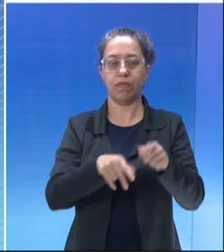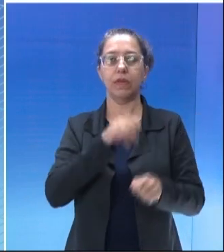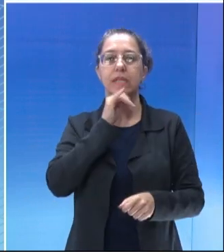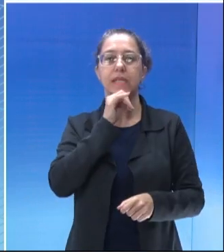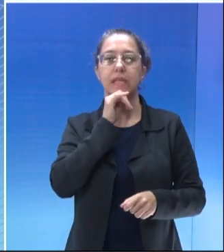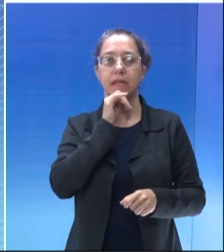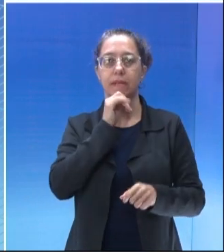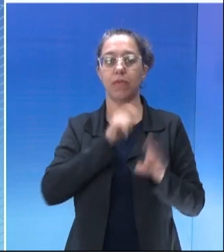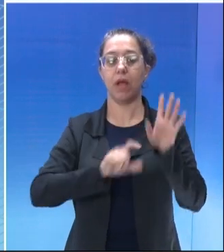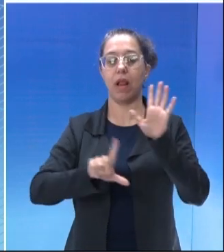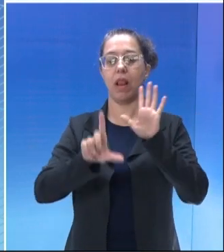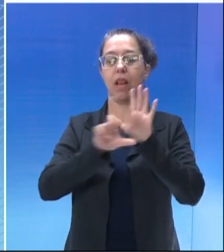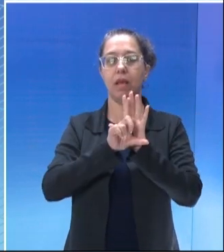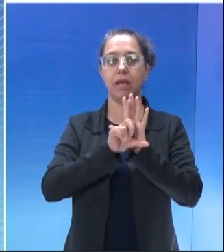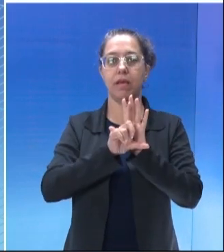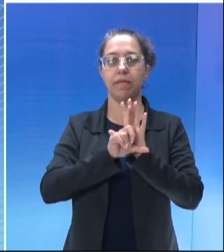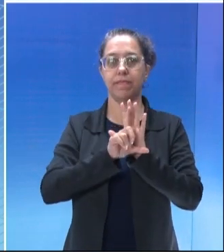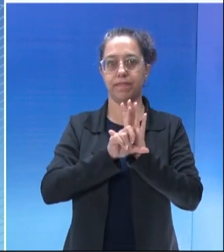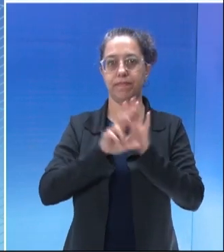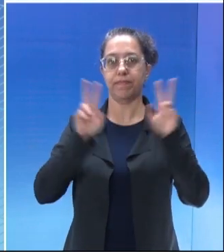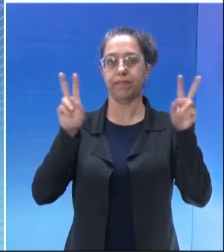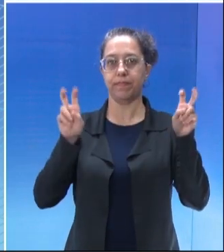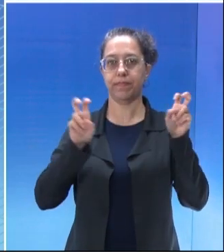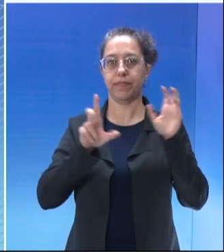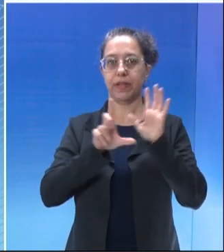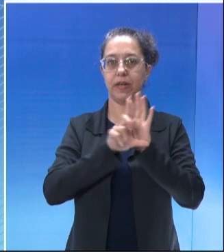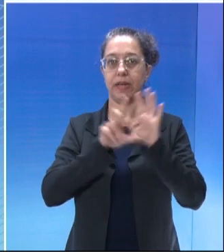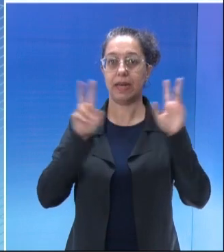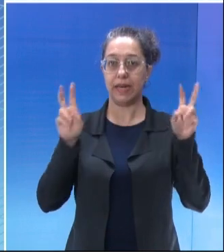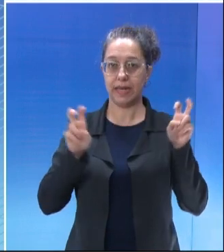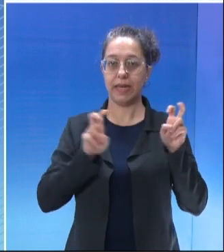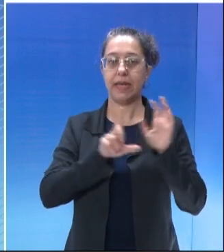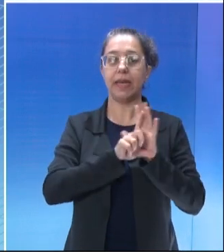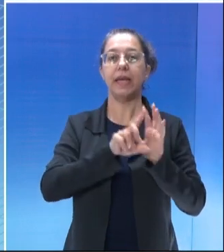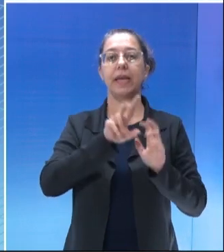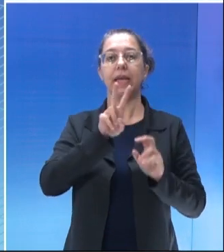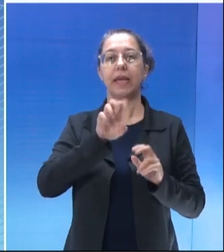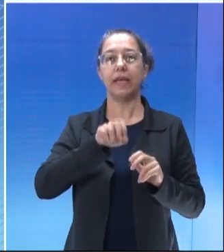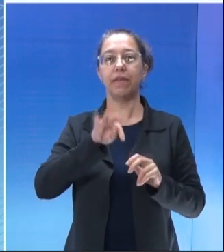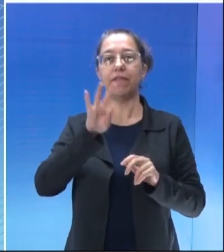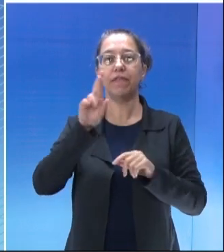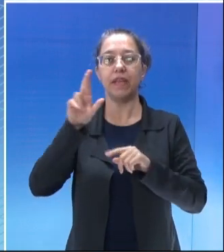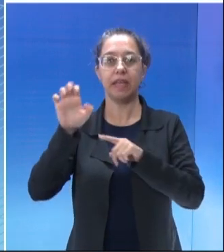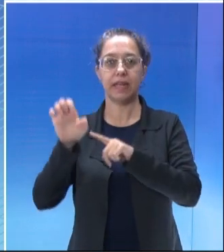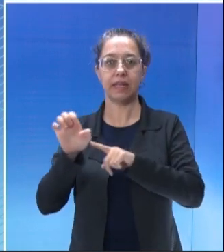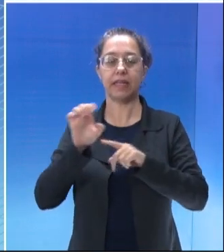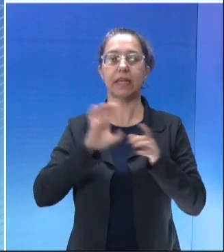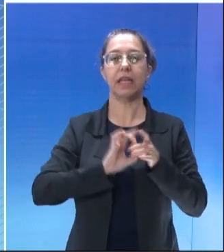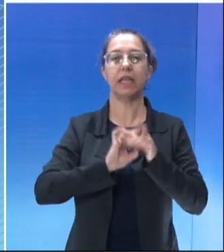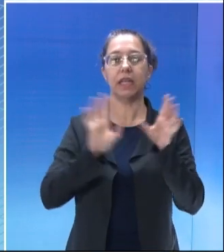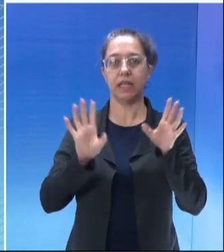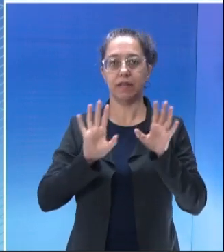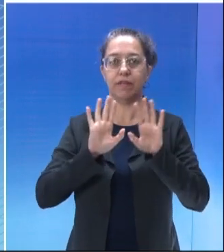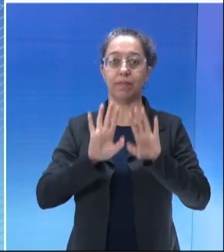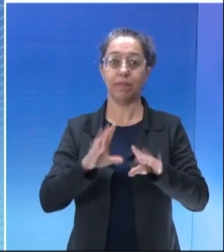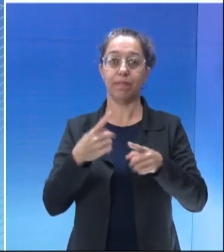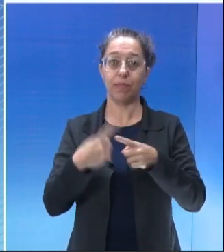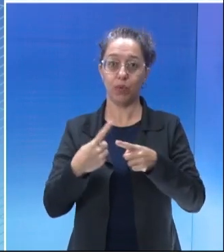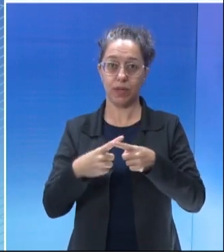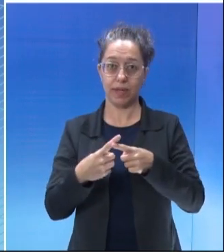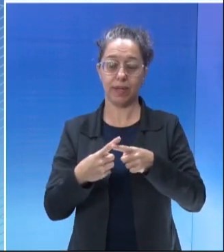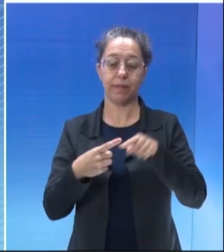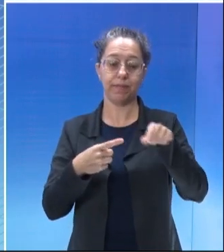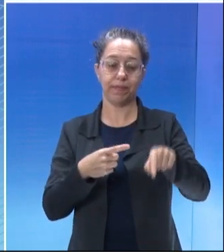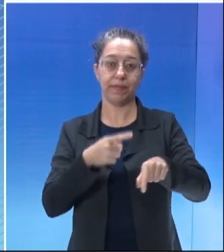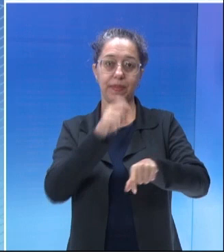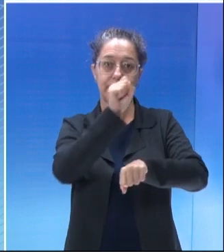livre, ela previa o quê? Que os escravos continuariam escravos, mas os filhos dos escravos já não seriam mais escravos. A